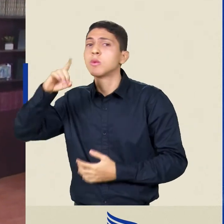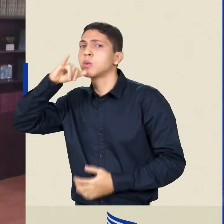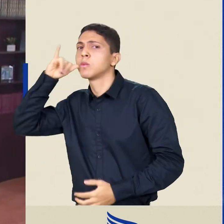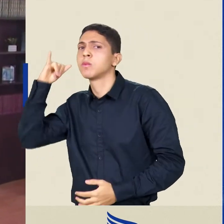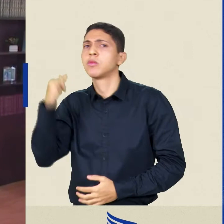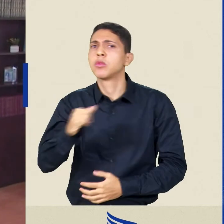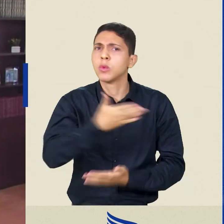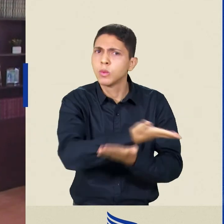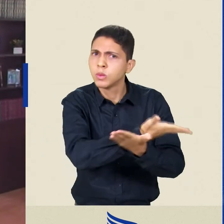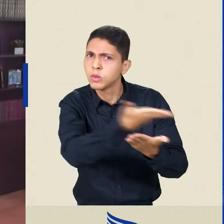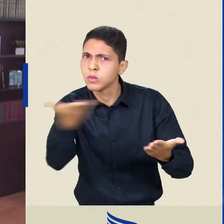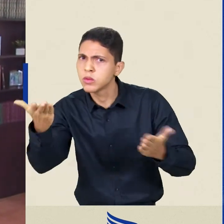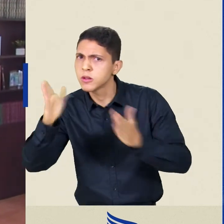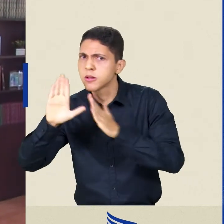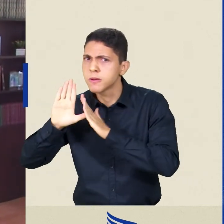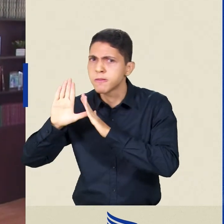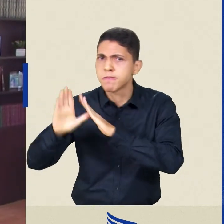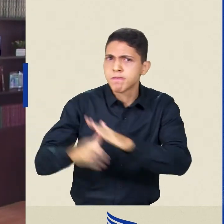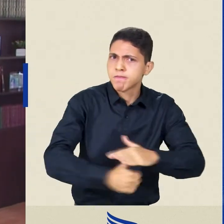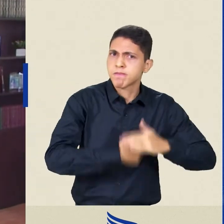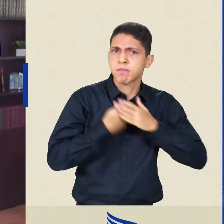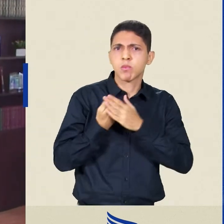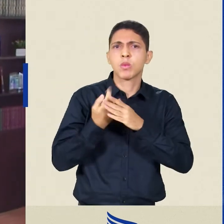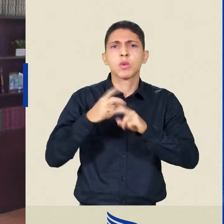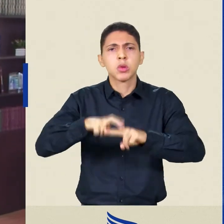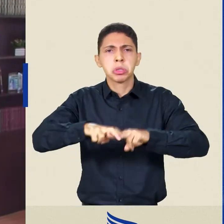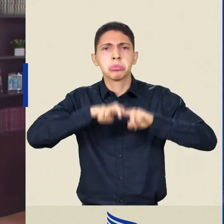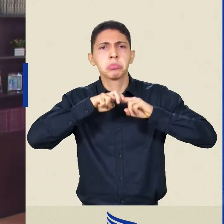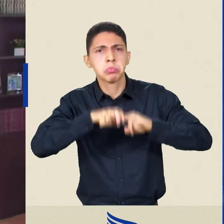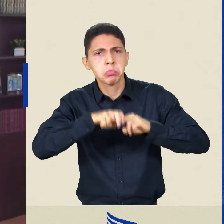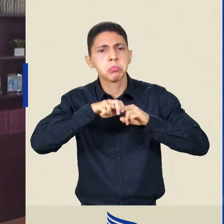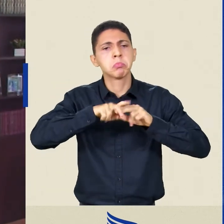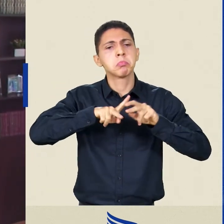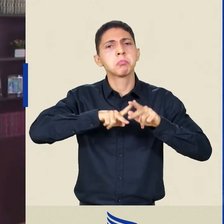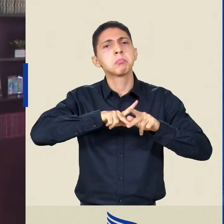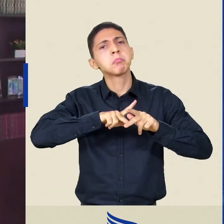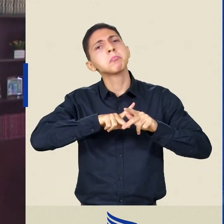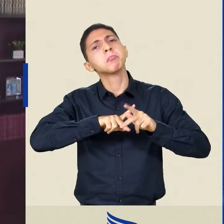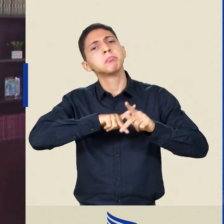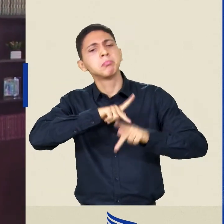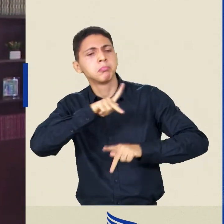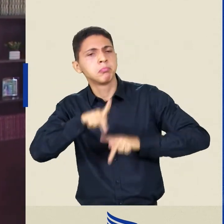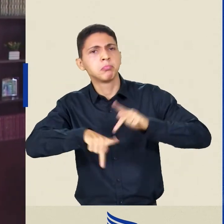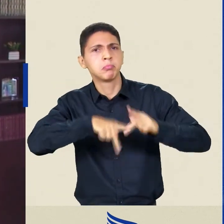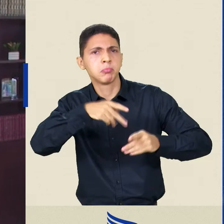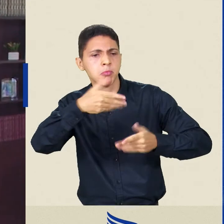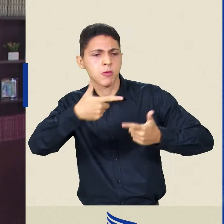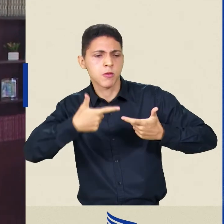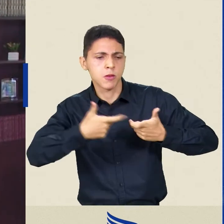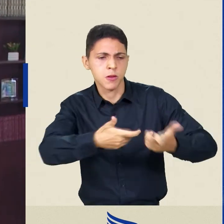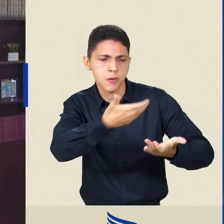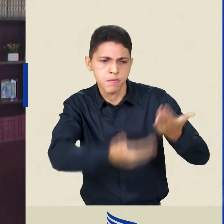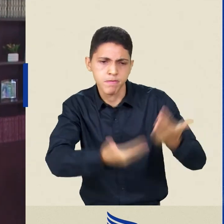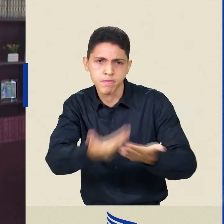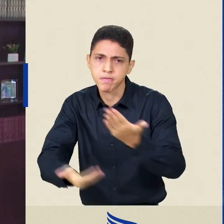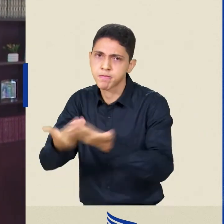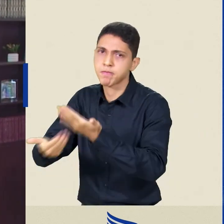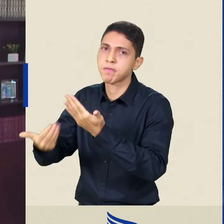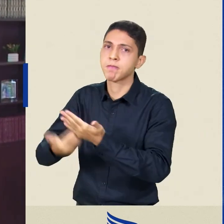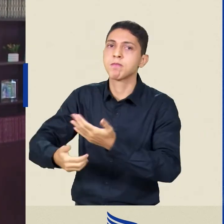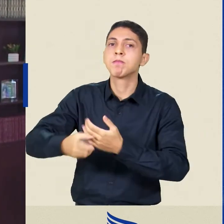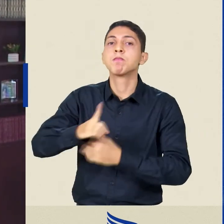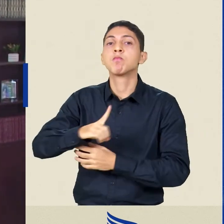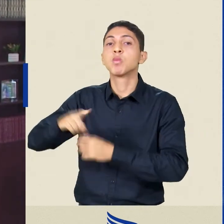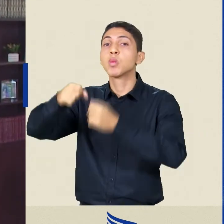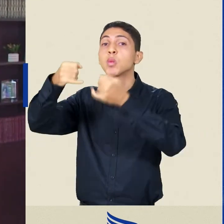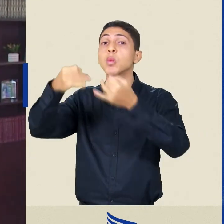essa era a causa das derrotas da nação. O texto disse: vós sois amaldiçoados com a maldição, porque a